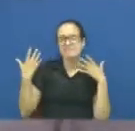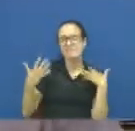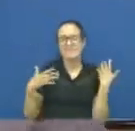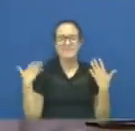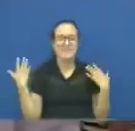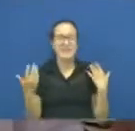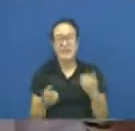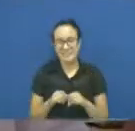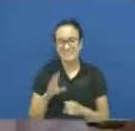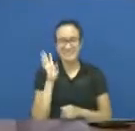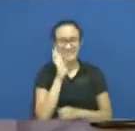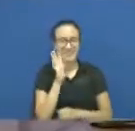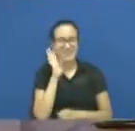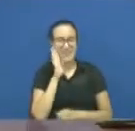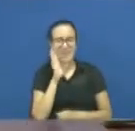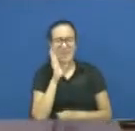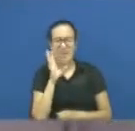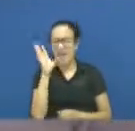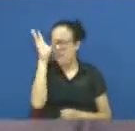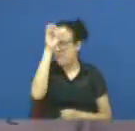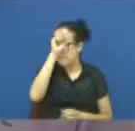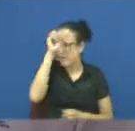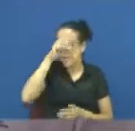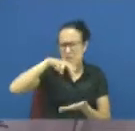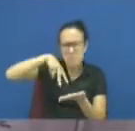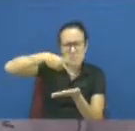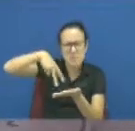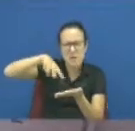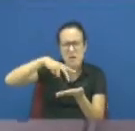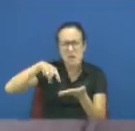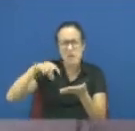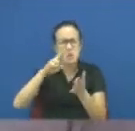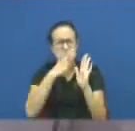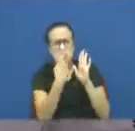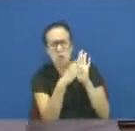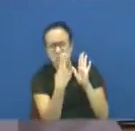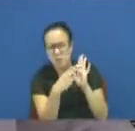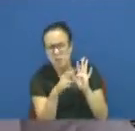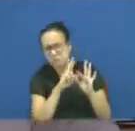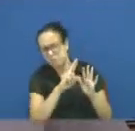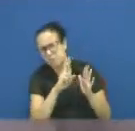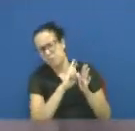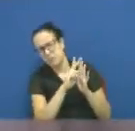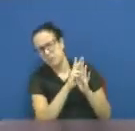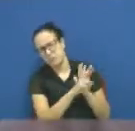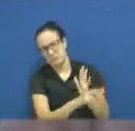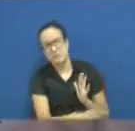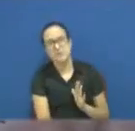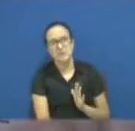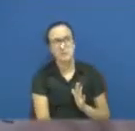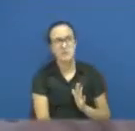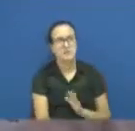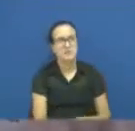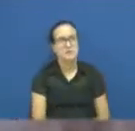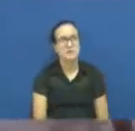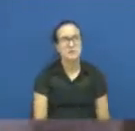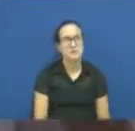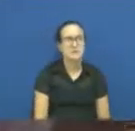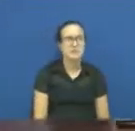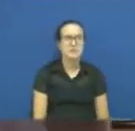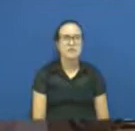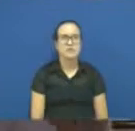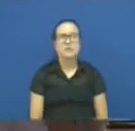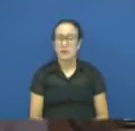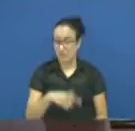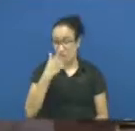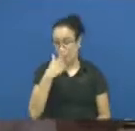a gente aprende shot, bolero, abanada e uma série de danças que eu